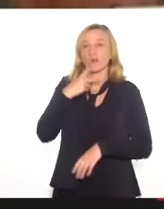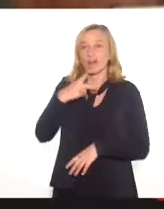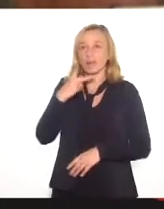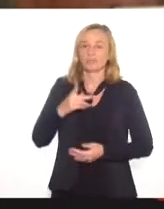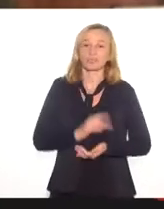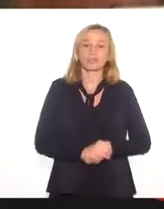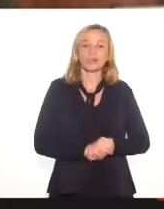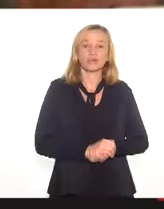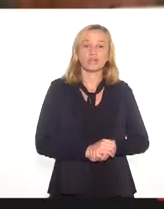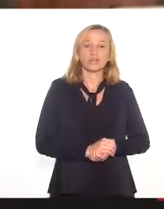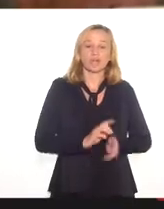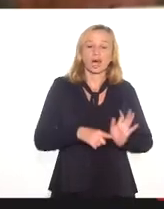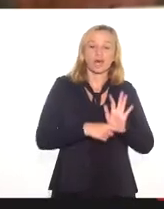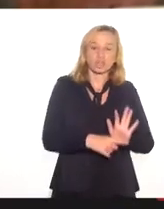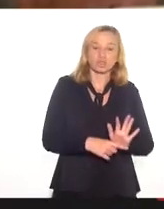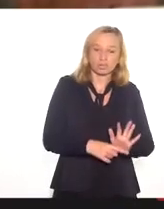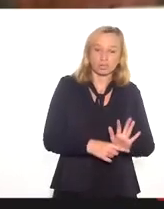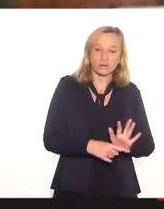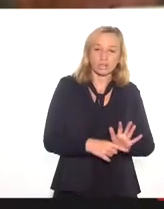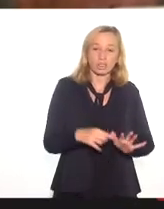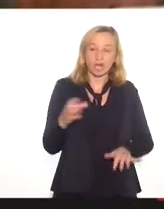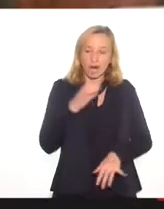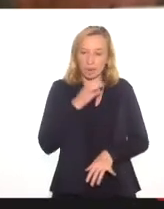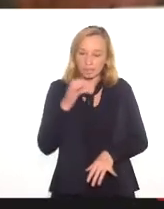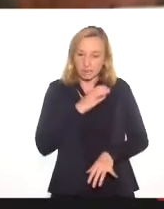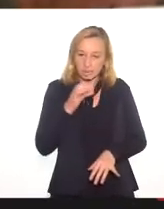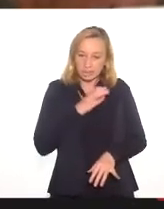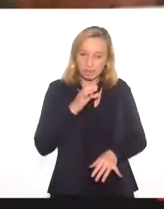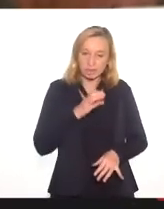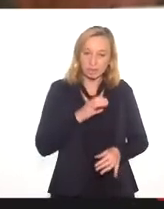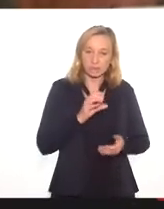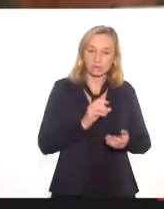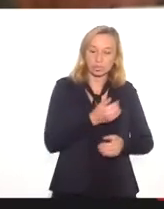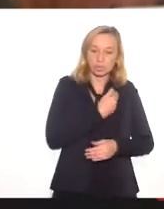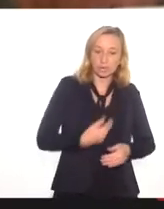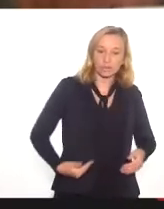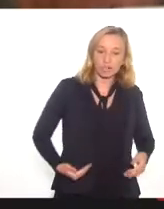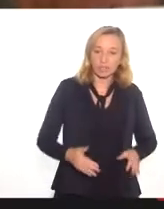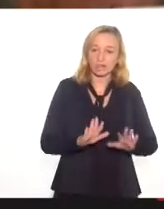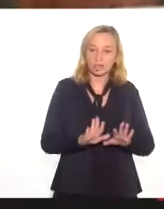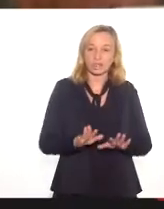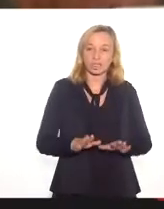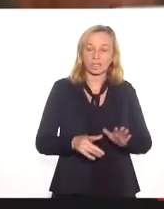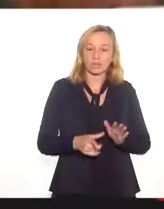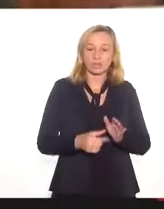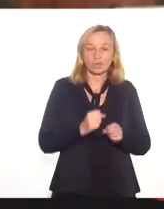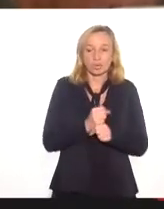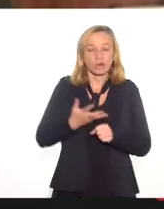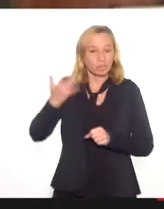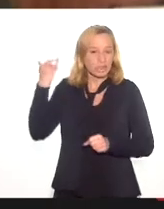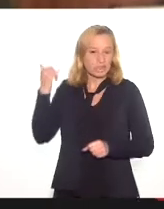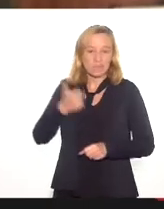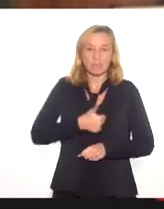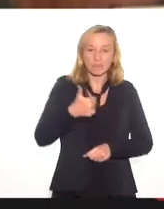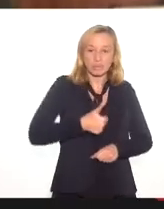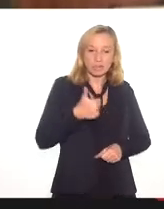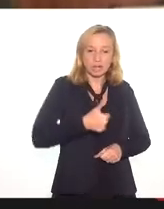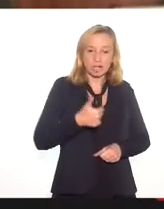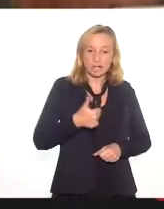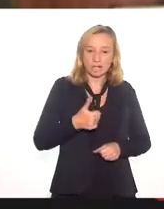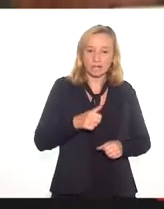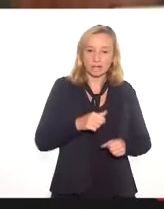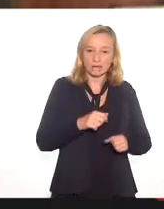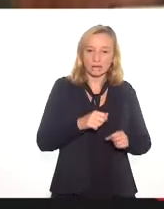do auxílio emergencial do ano passado, notadamente a primeira etapa do auxílio emergencial, aquele que durou